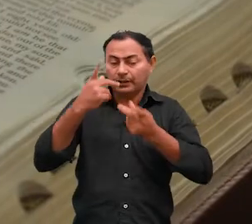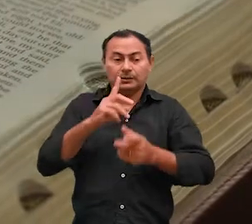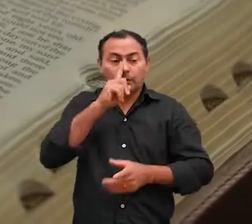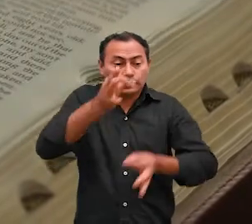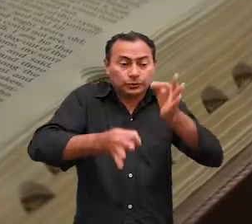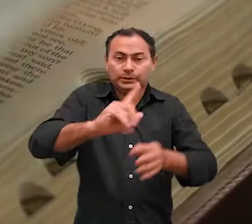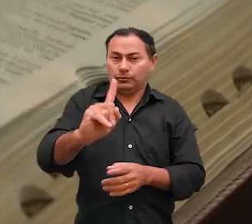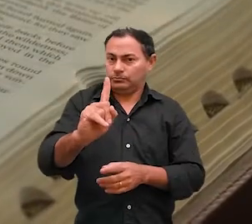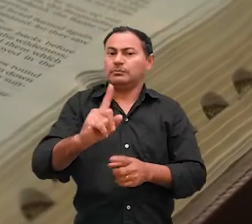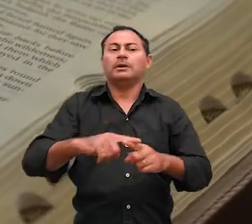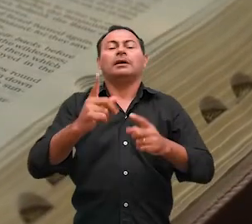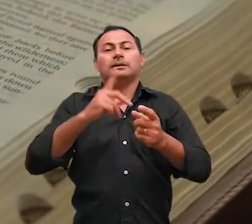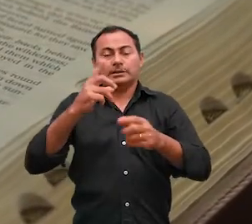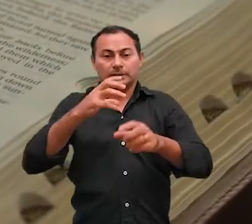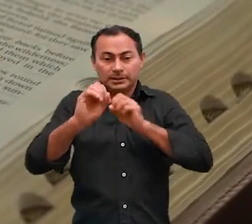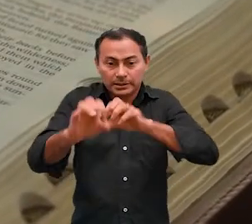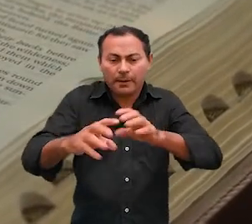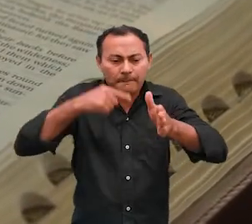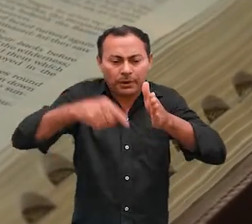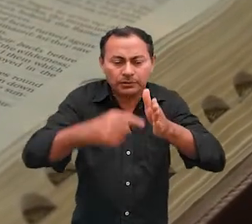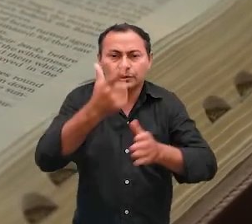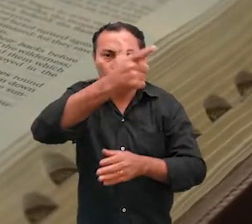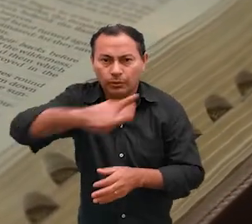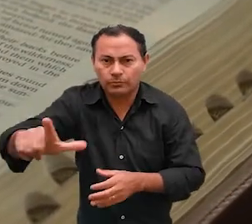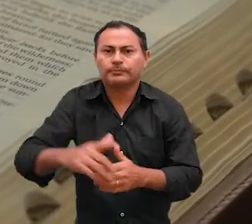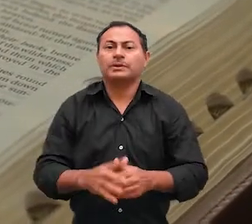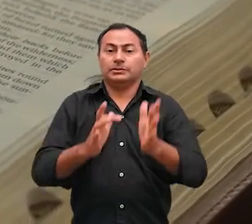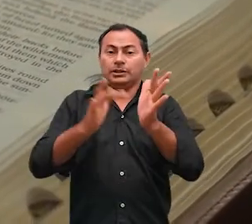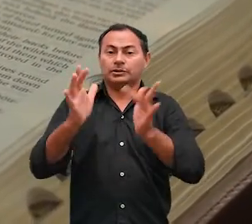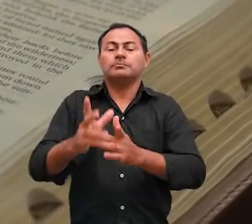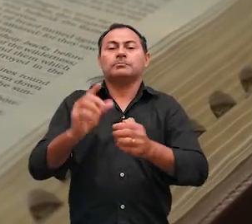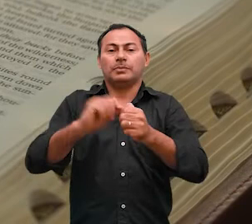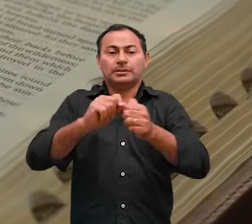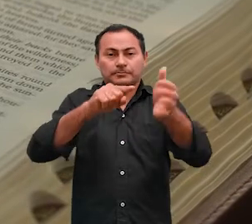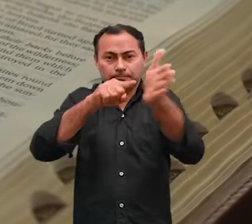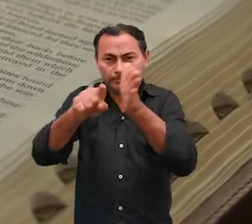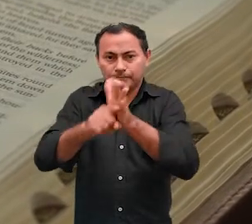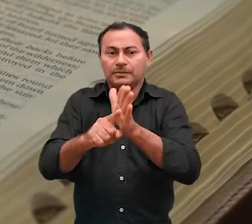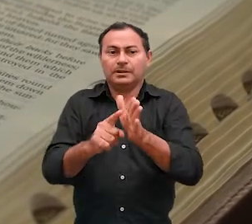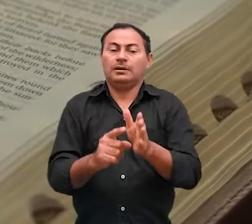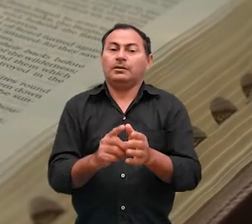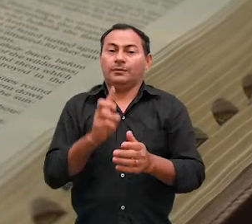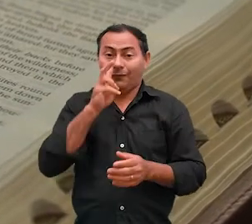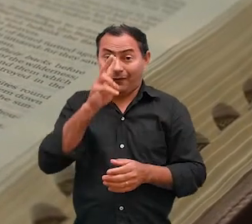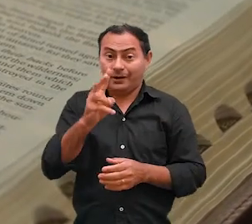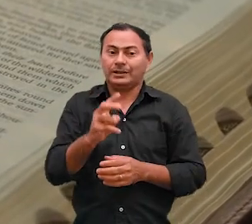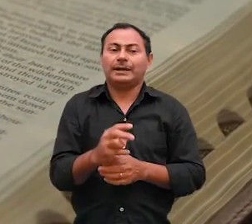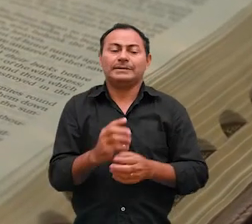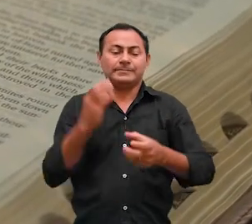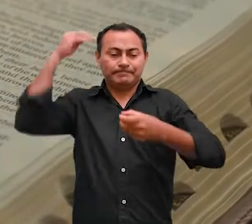dizendo não julgue ninguém não nesse ensino Tão Profundo mais uma vez Jesus está fazendo perguntas intrigantes